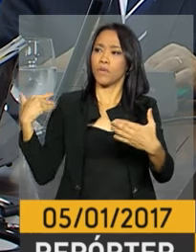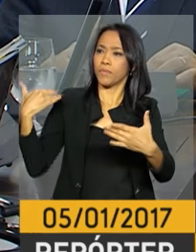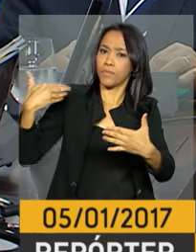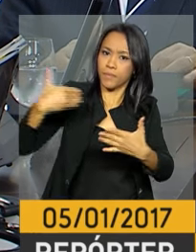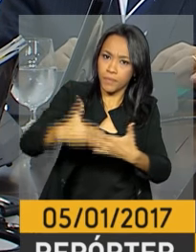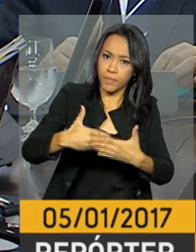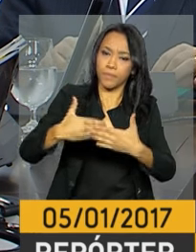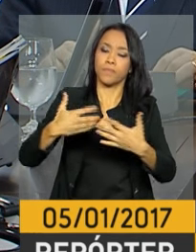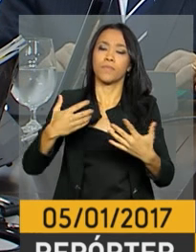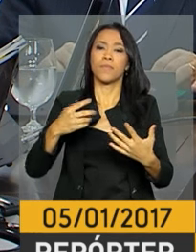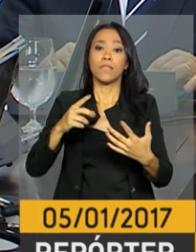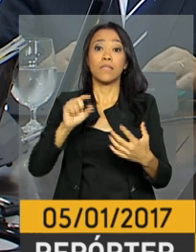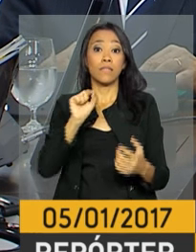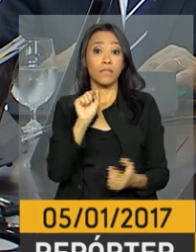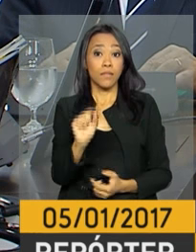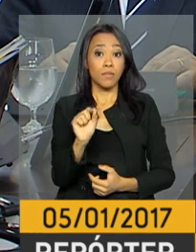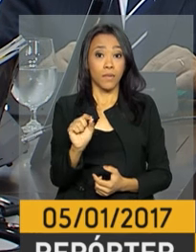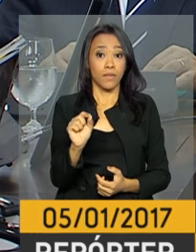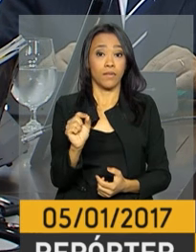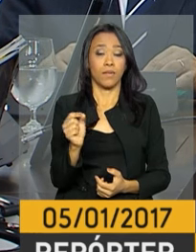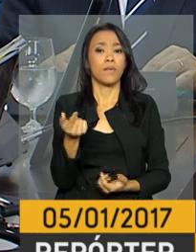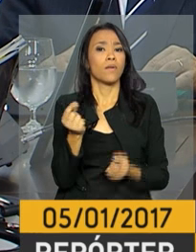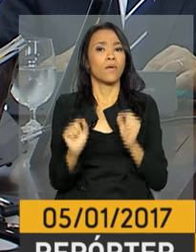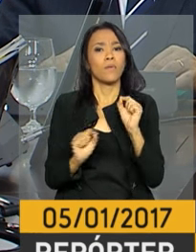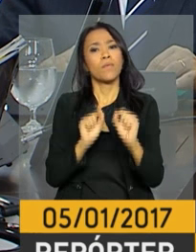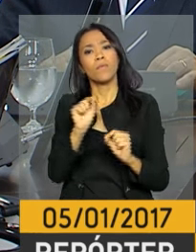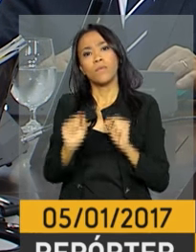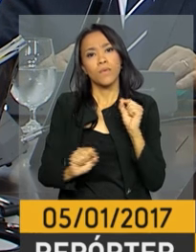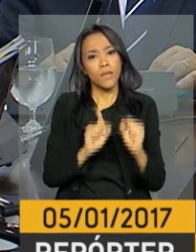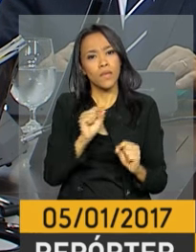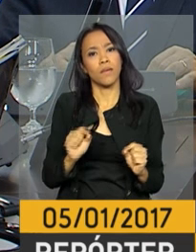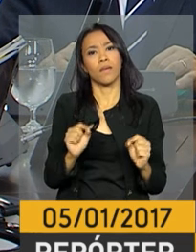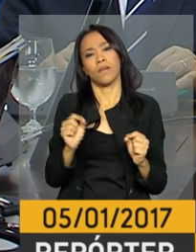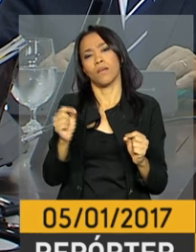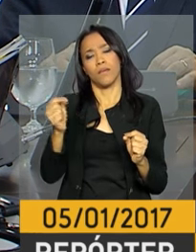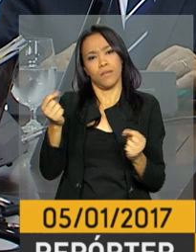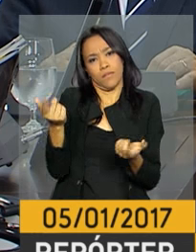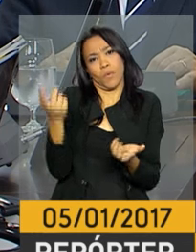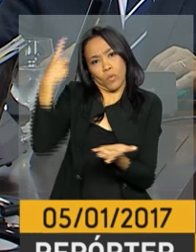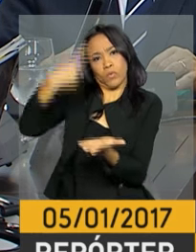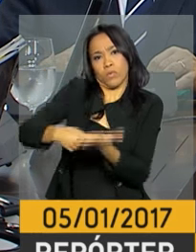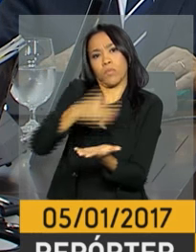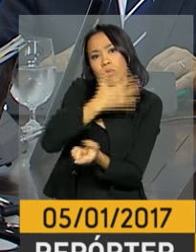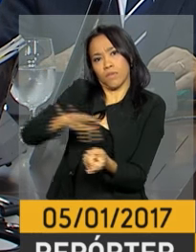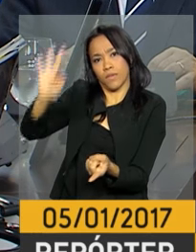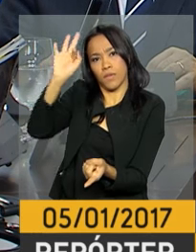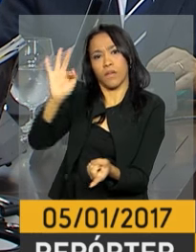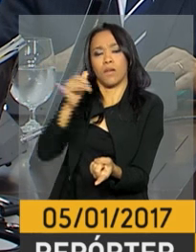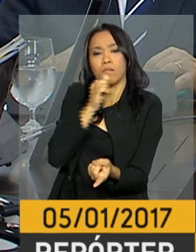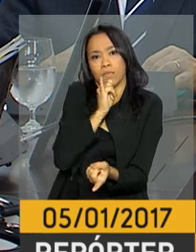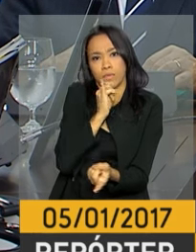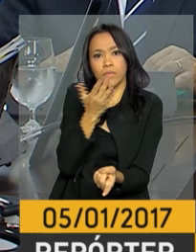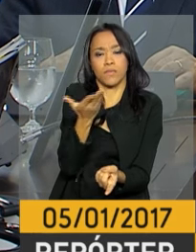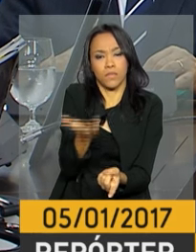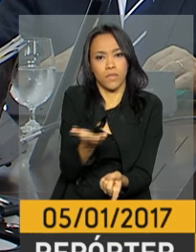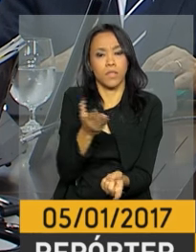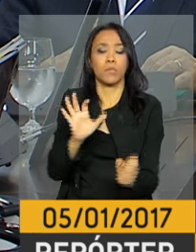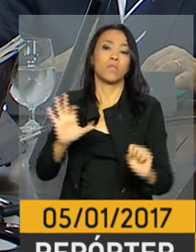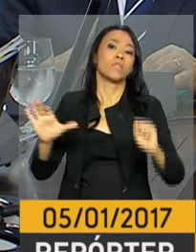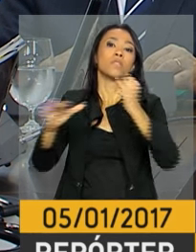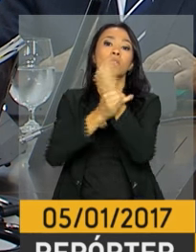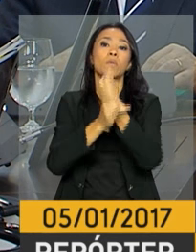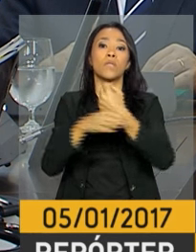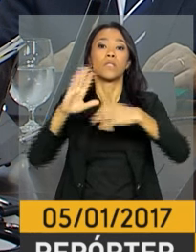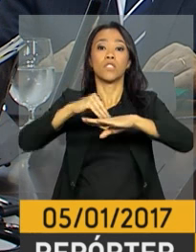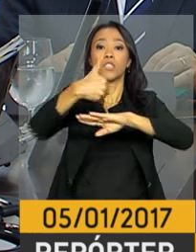período sem contar naturalmente as questões de natureza federal como por exemplo o programa segurança de fronteiras